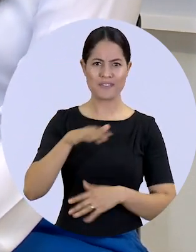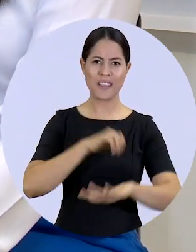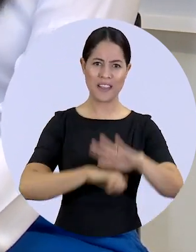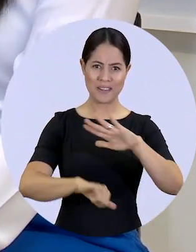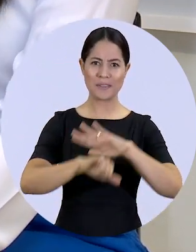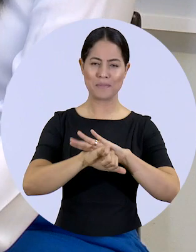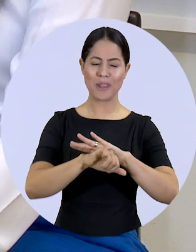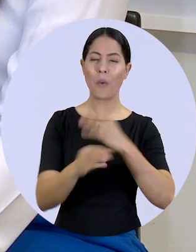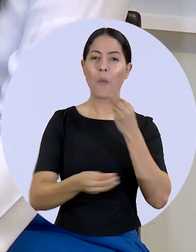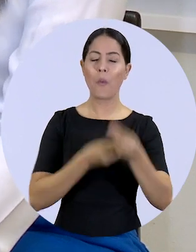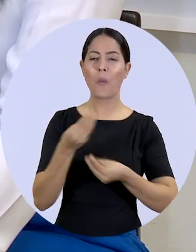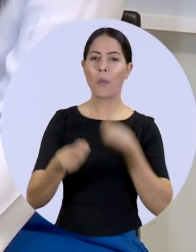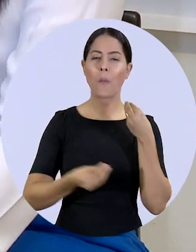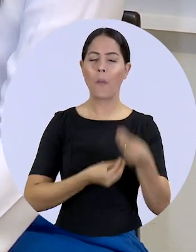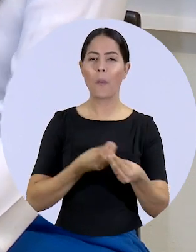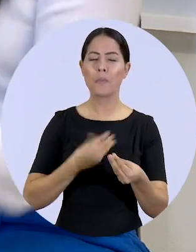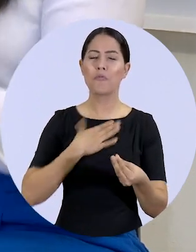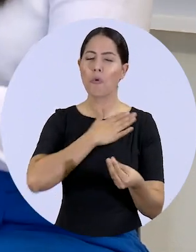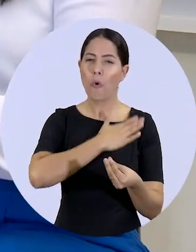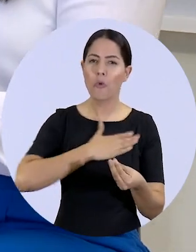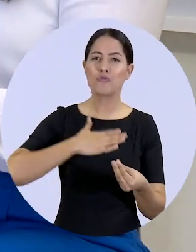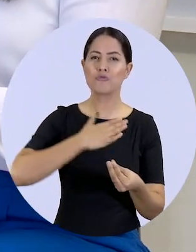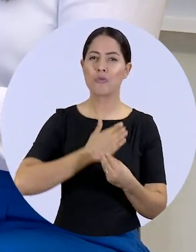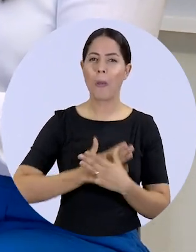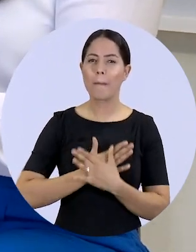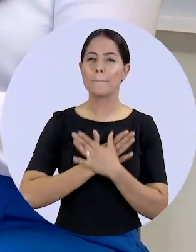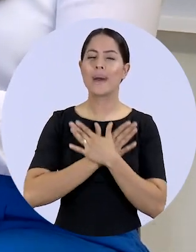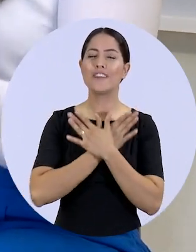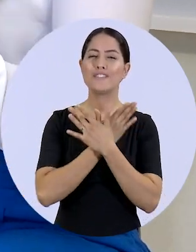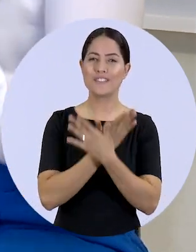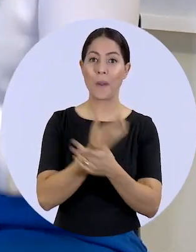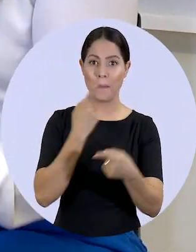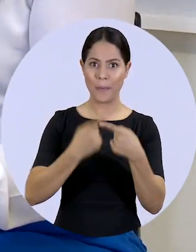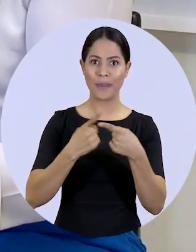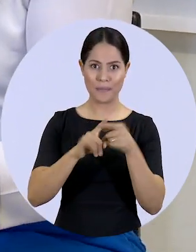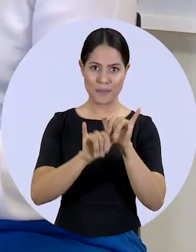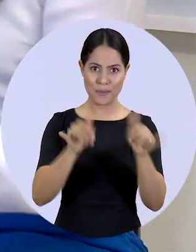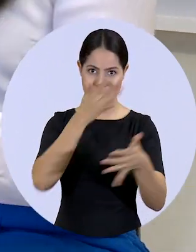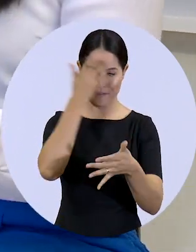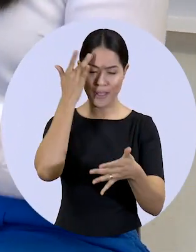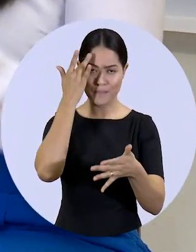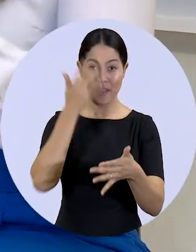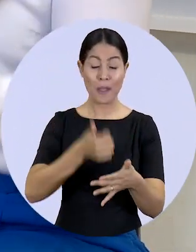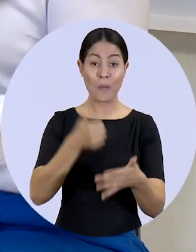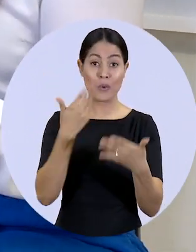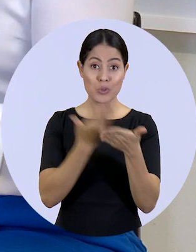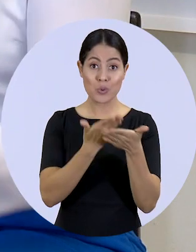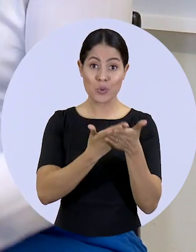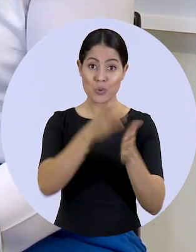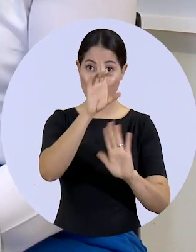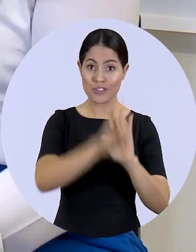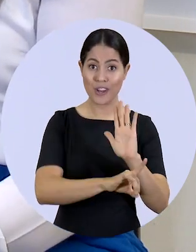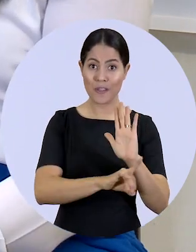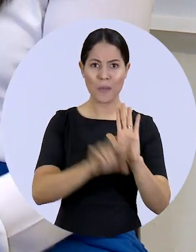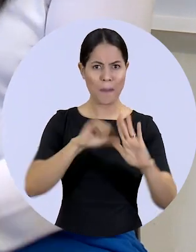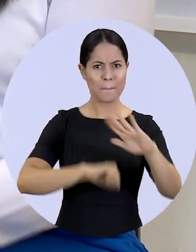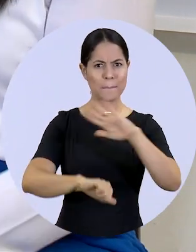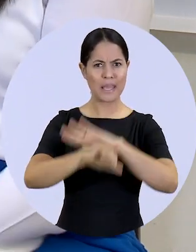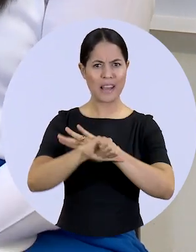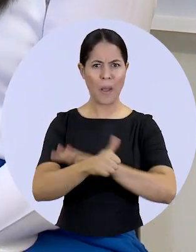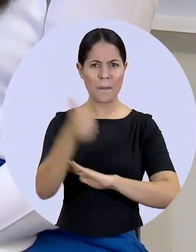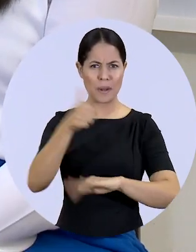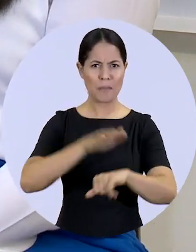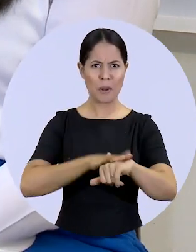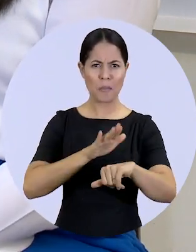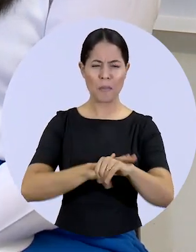oportunidade de perguntar como o senhor se apaixonou, porque dizem que quando você estuda direito, a primeira paixão é o direito penal. É